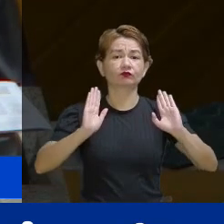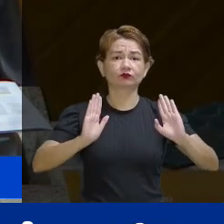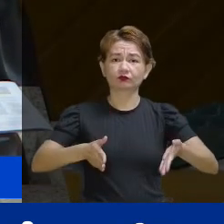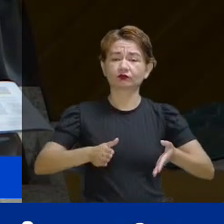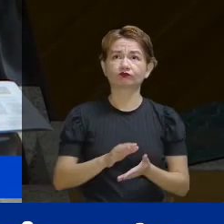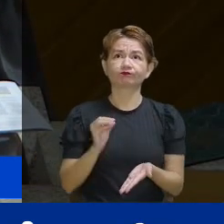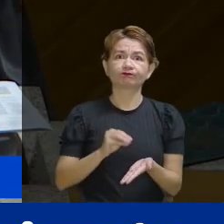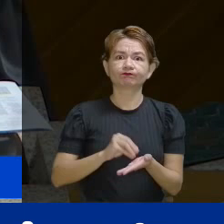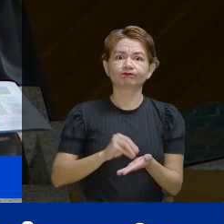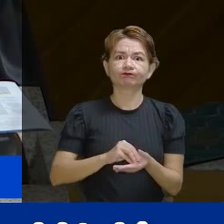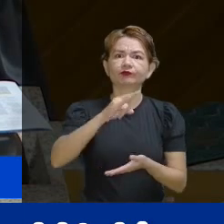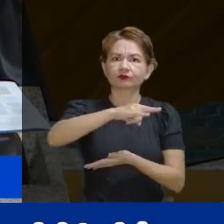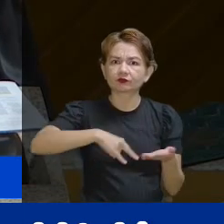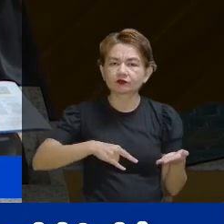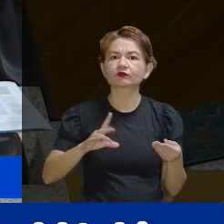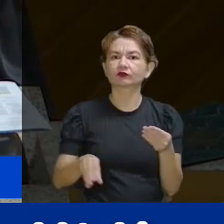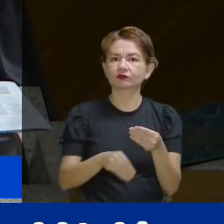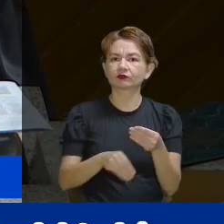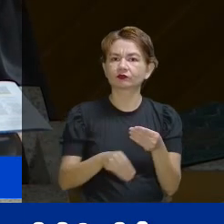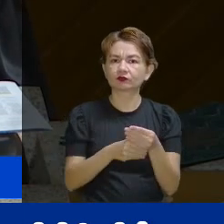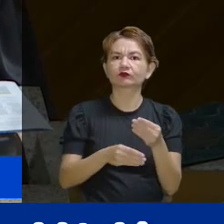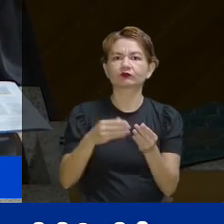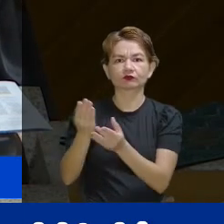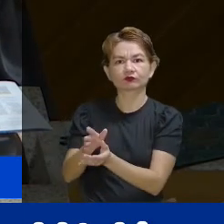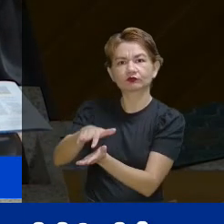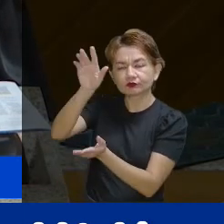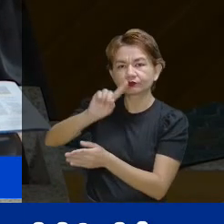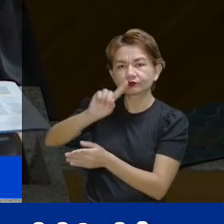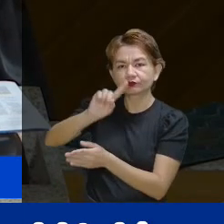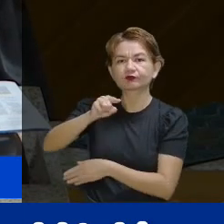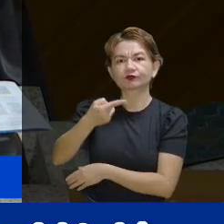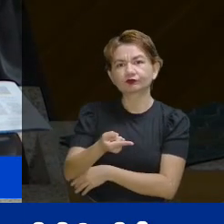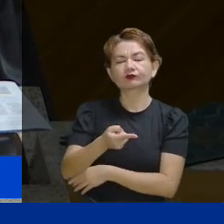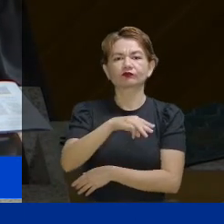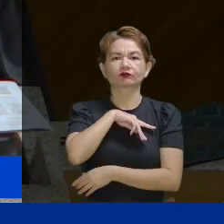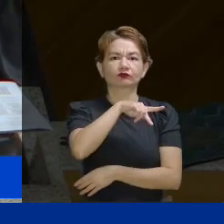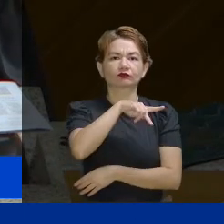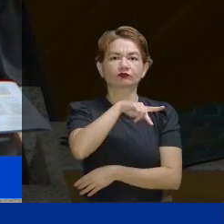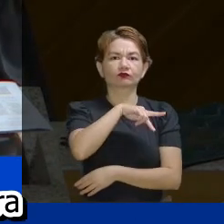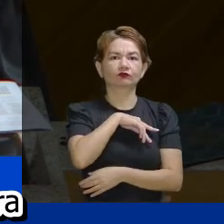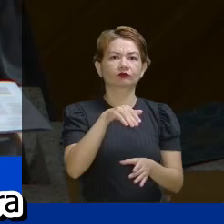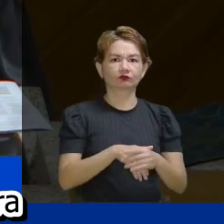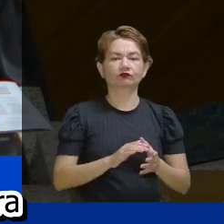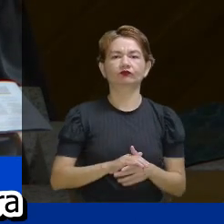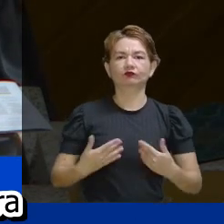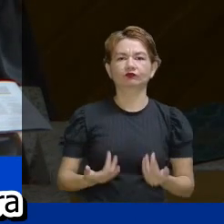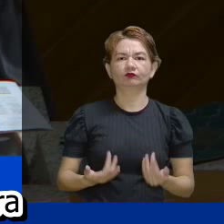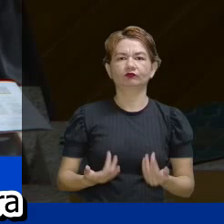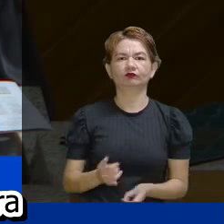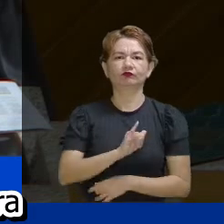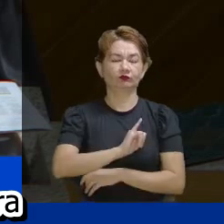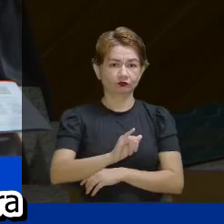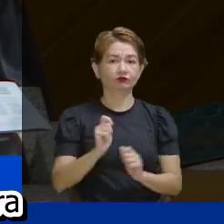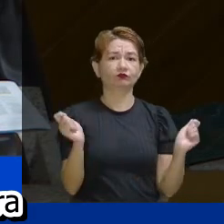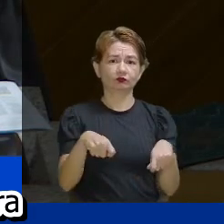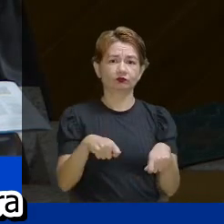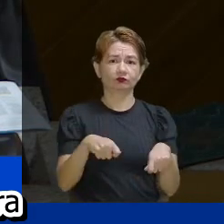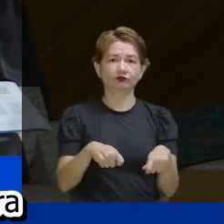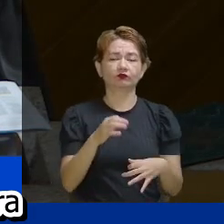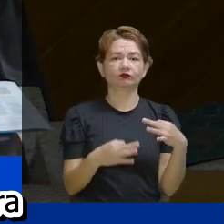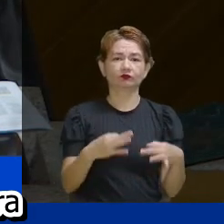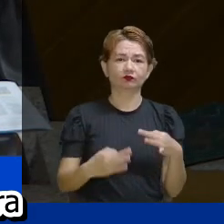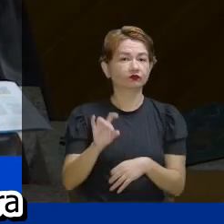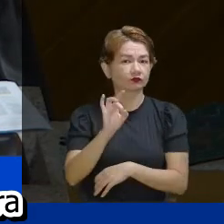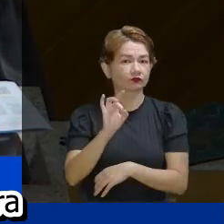omitiram sobre os documentos colacionados nos autos após a contestação pelo órgão ministerial. e defendeu que devem ser considerados para